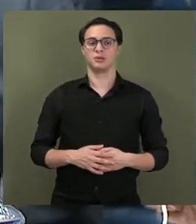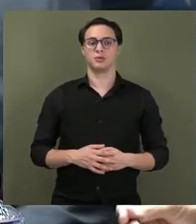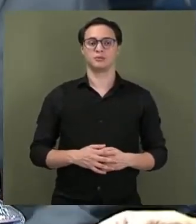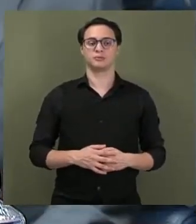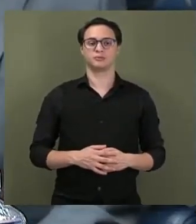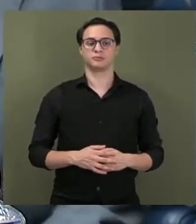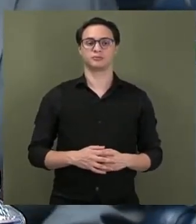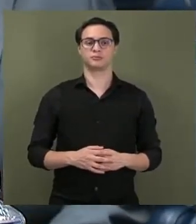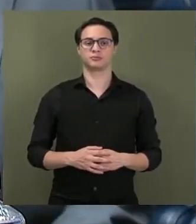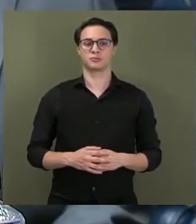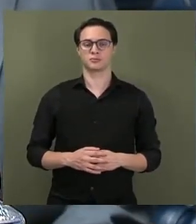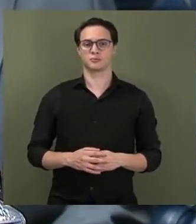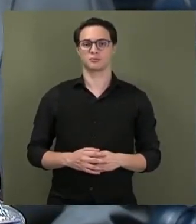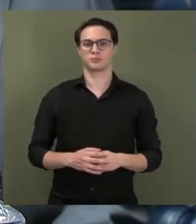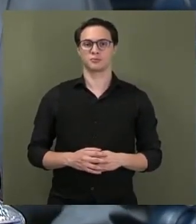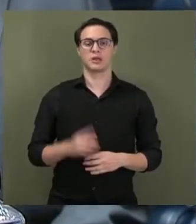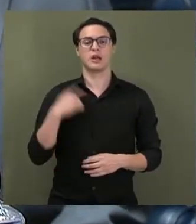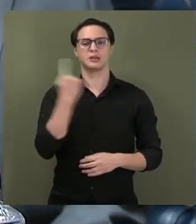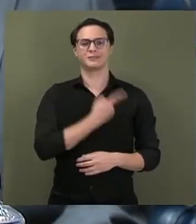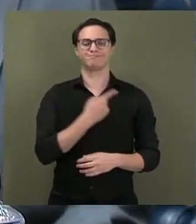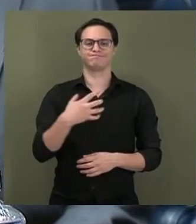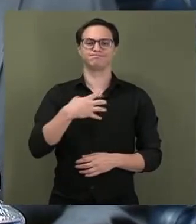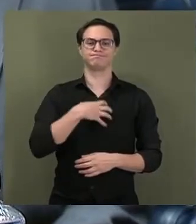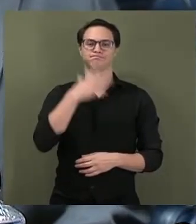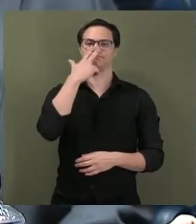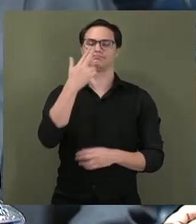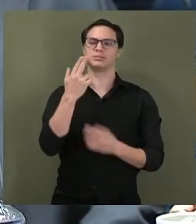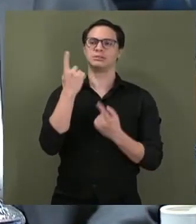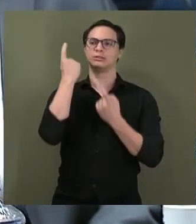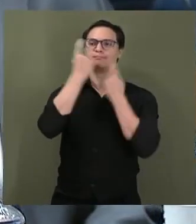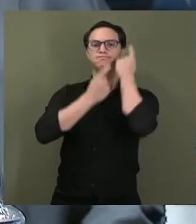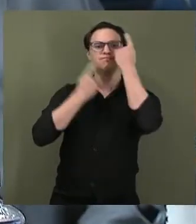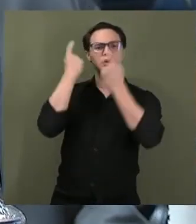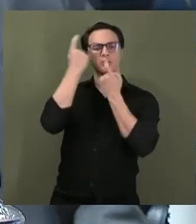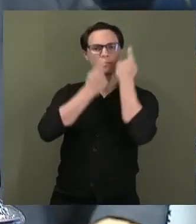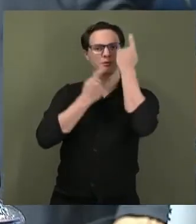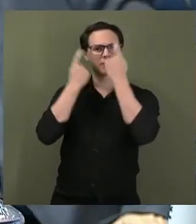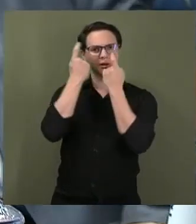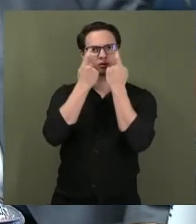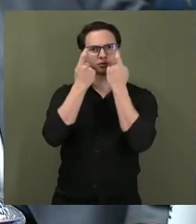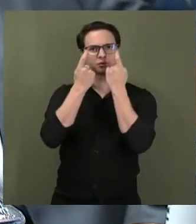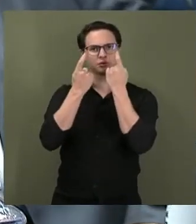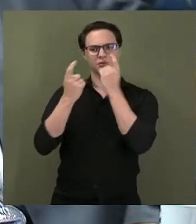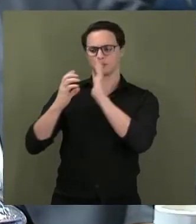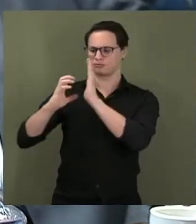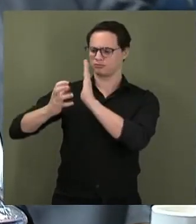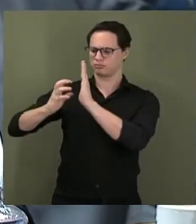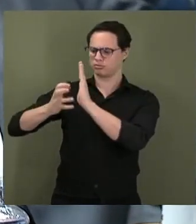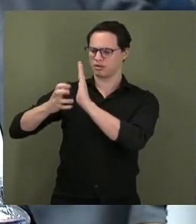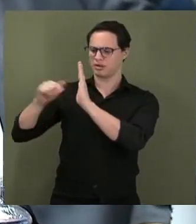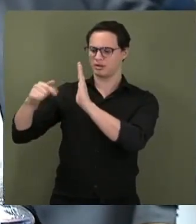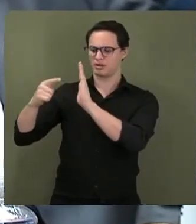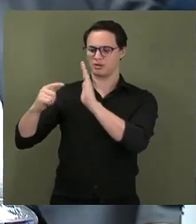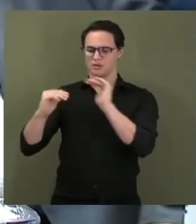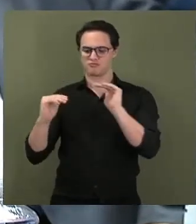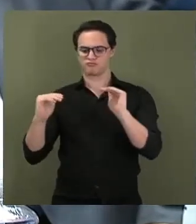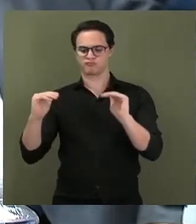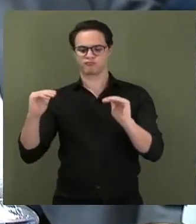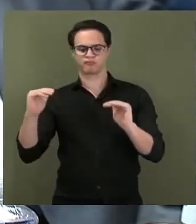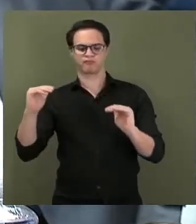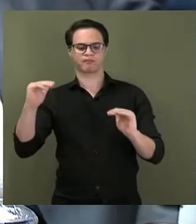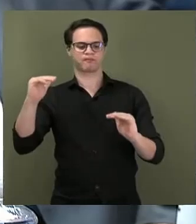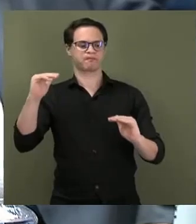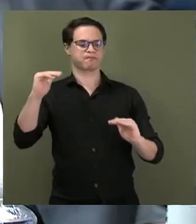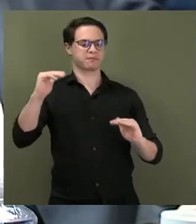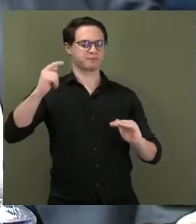com a escalada autoritária de um partido que tem se notabilizado pela dificuldade de conviver